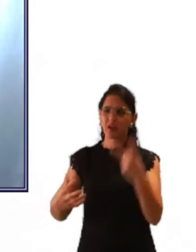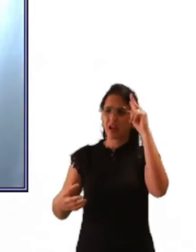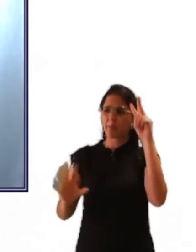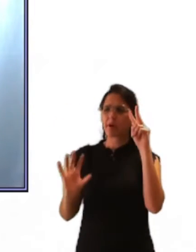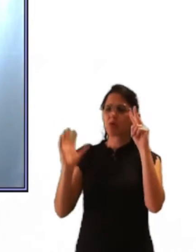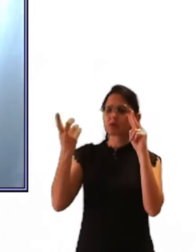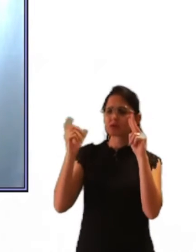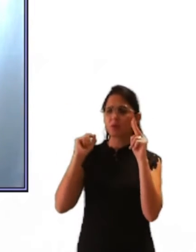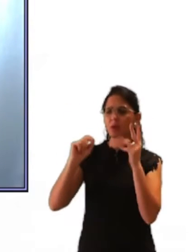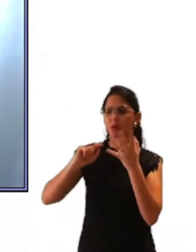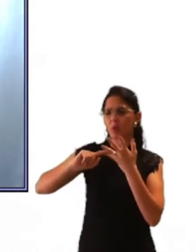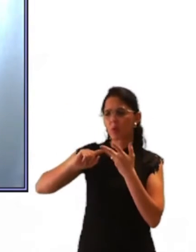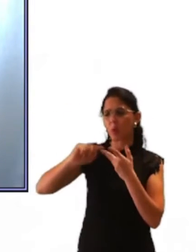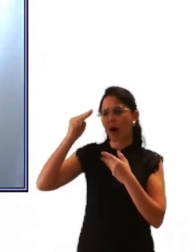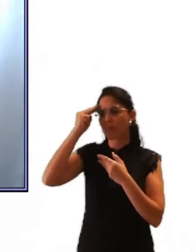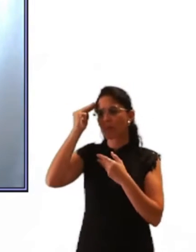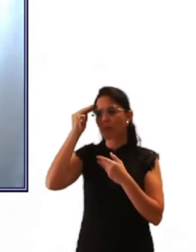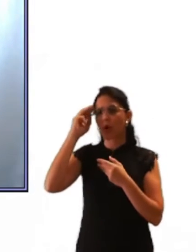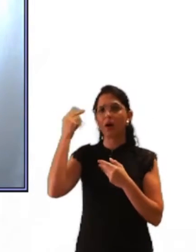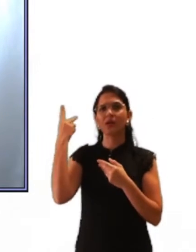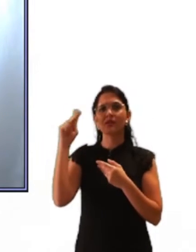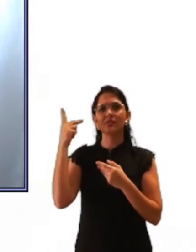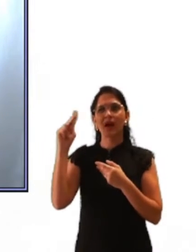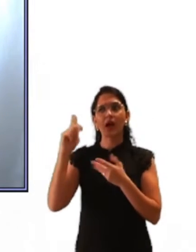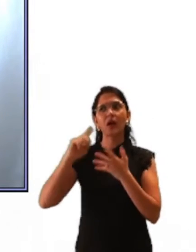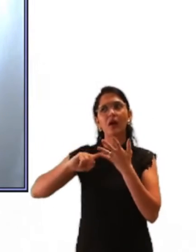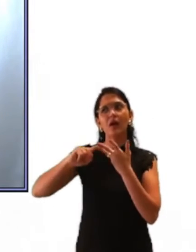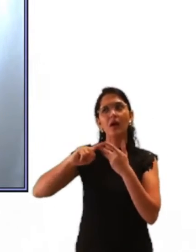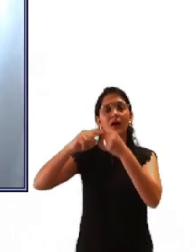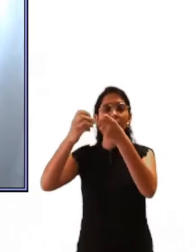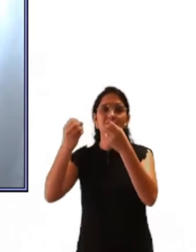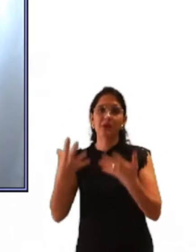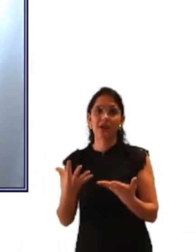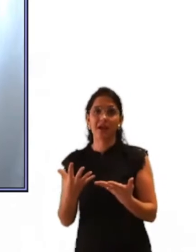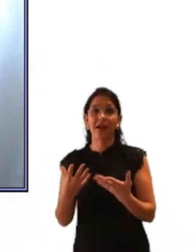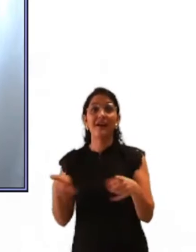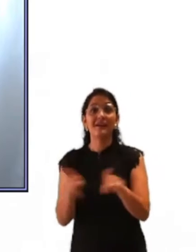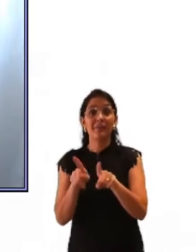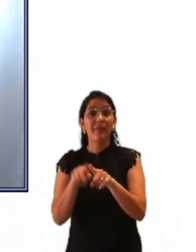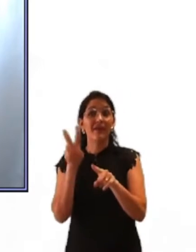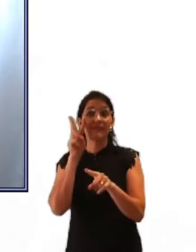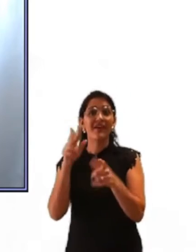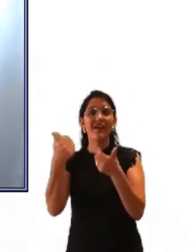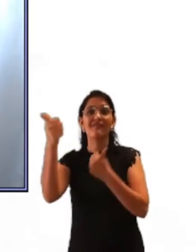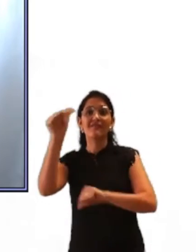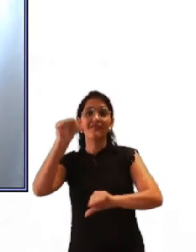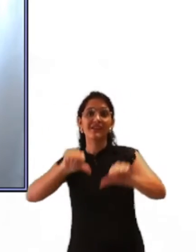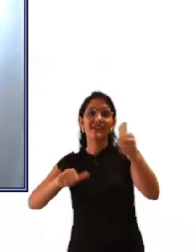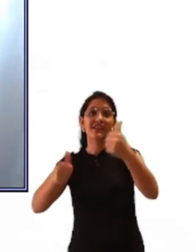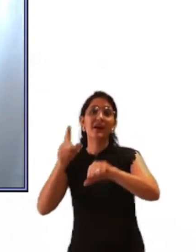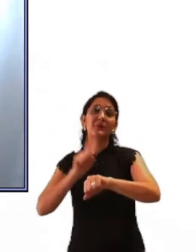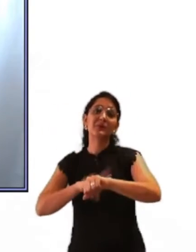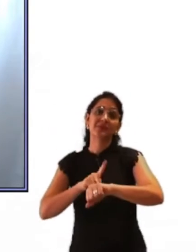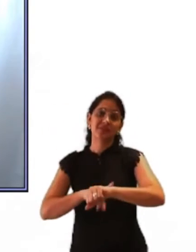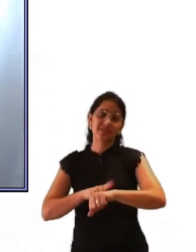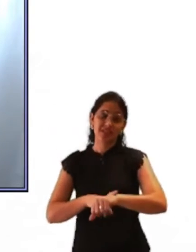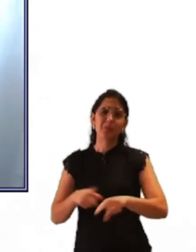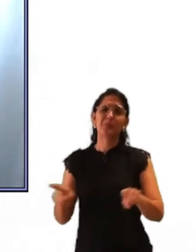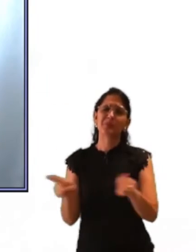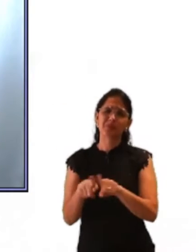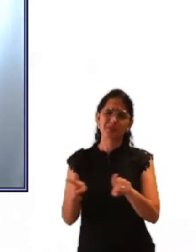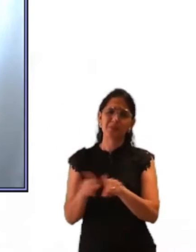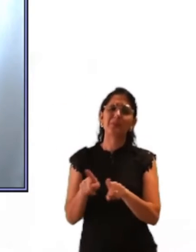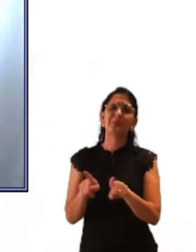memória para trazer novamente à tona. E aí a variável tempo, né? ela é uma variável que